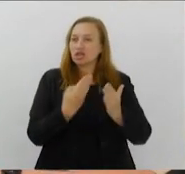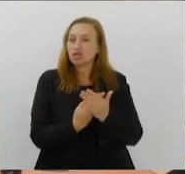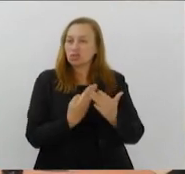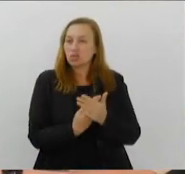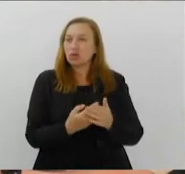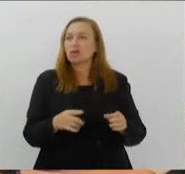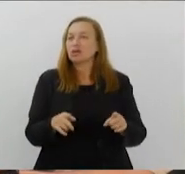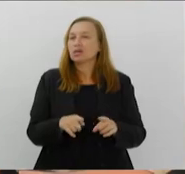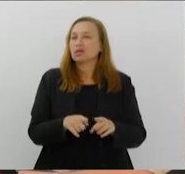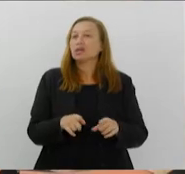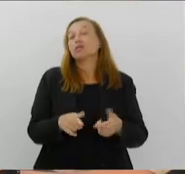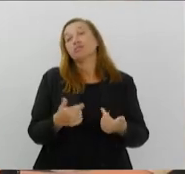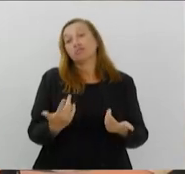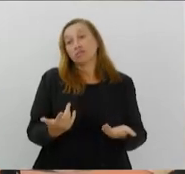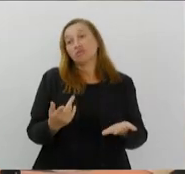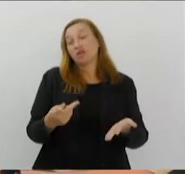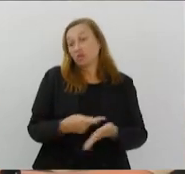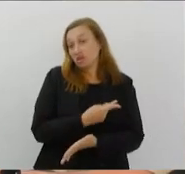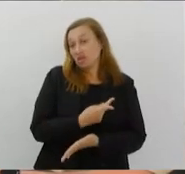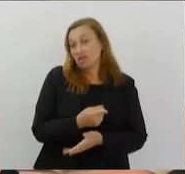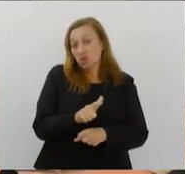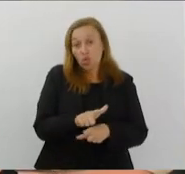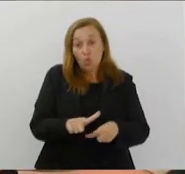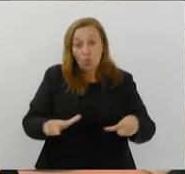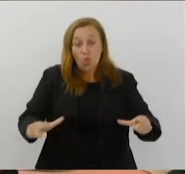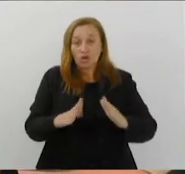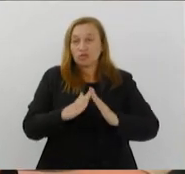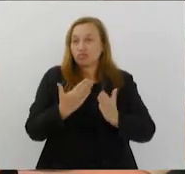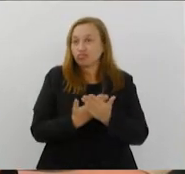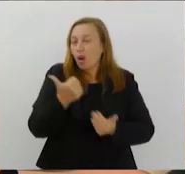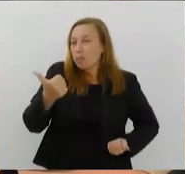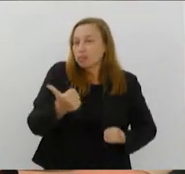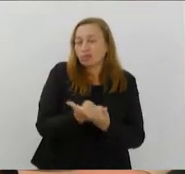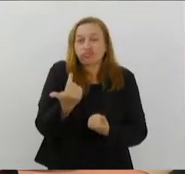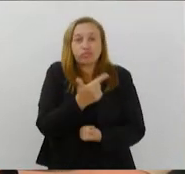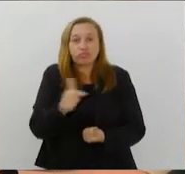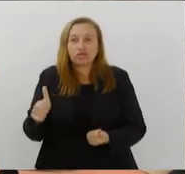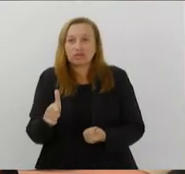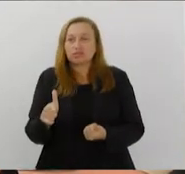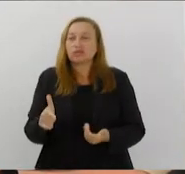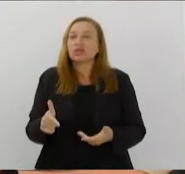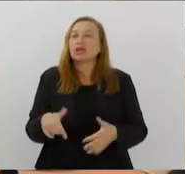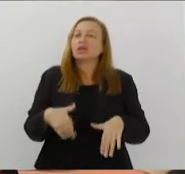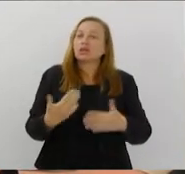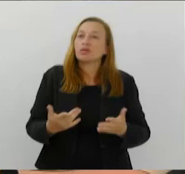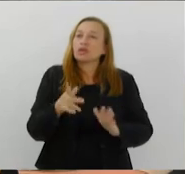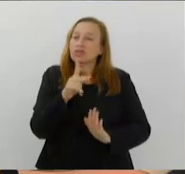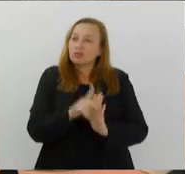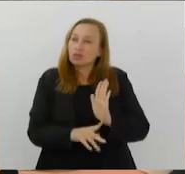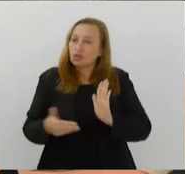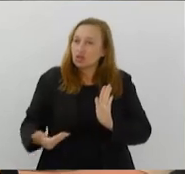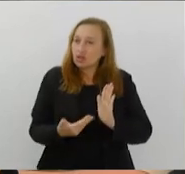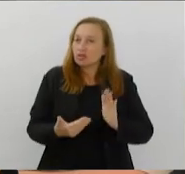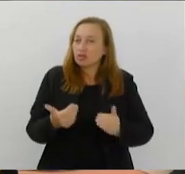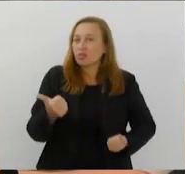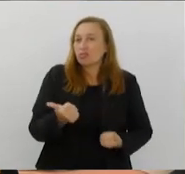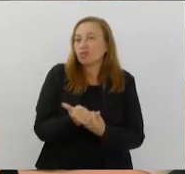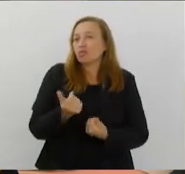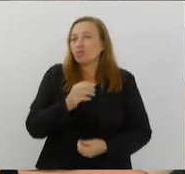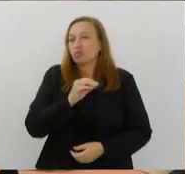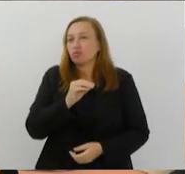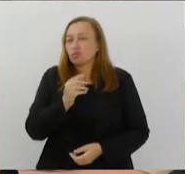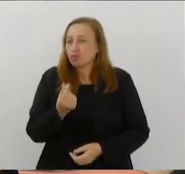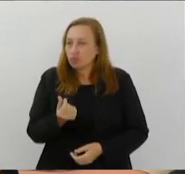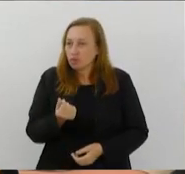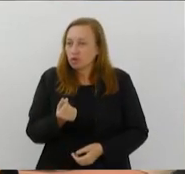também acaba acontecendo, né? Elas não têm apoio de nenhuma rede. E esse projeto, além do apoio financeiro, dá